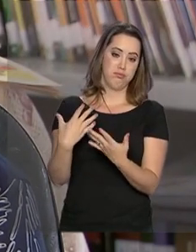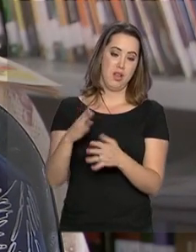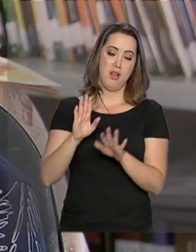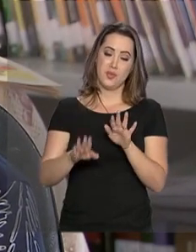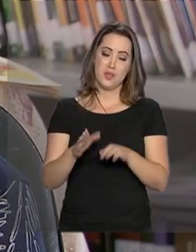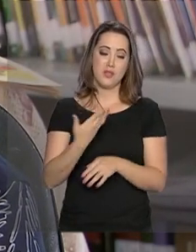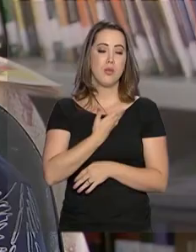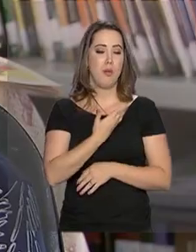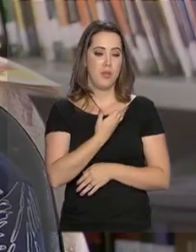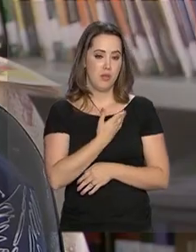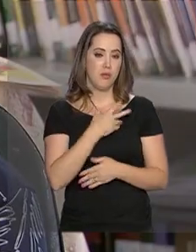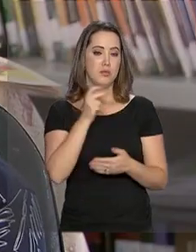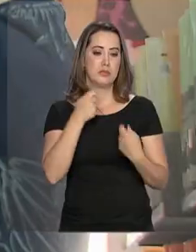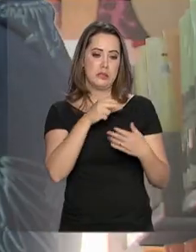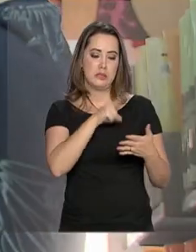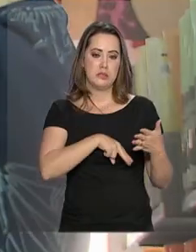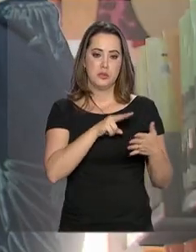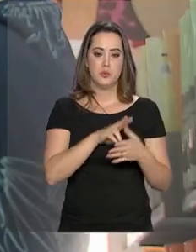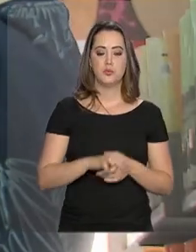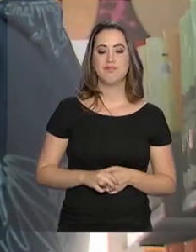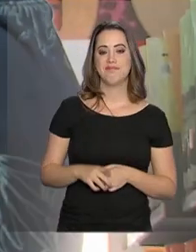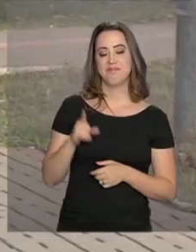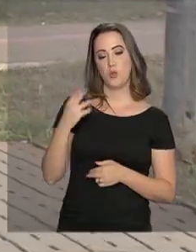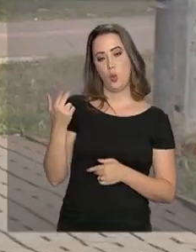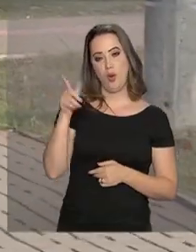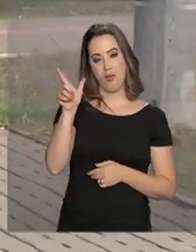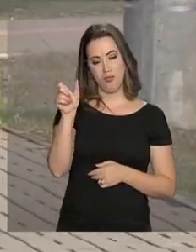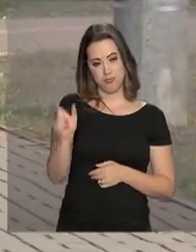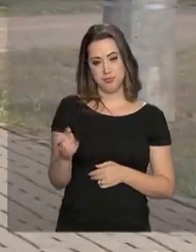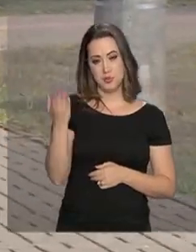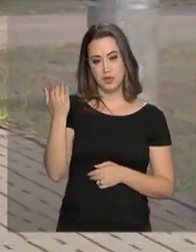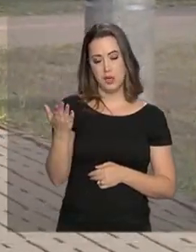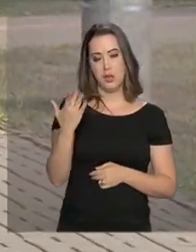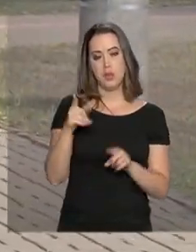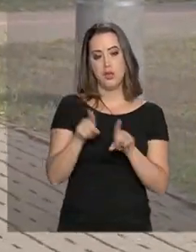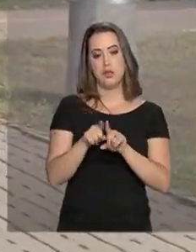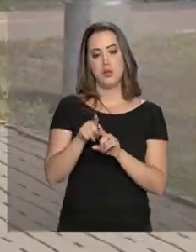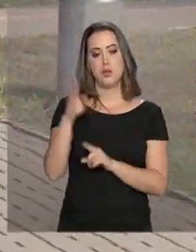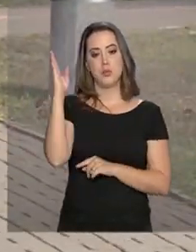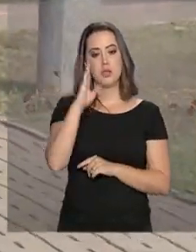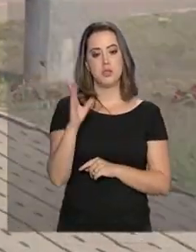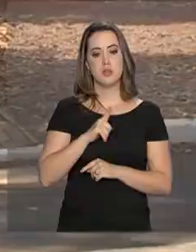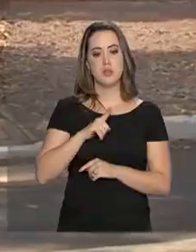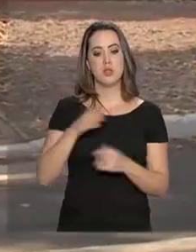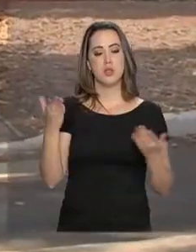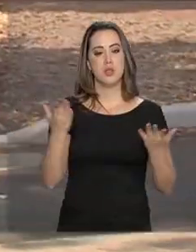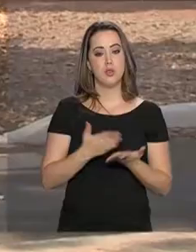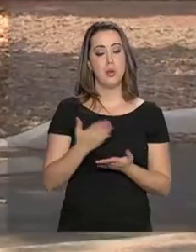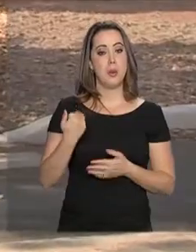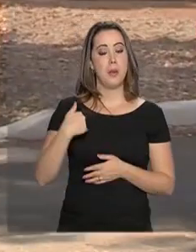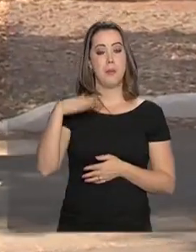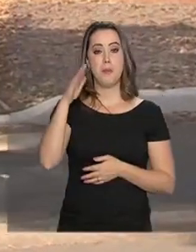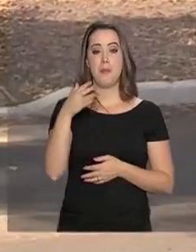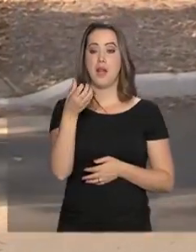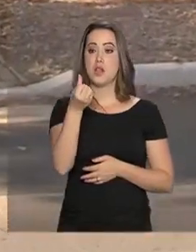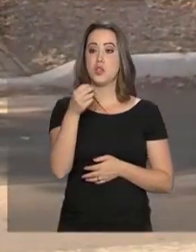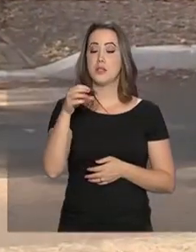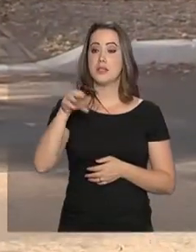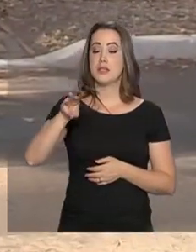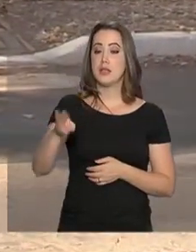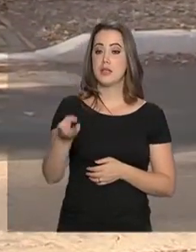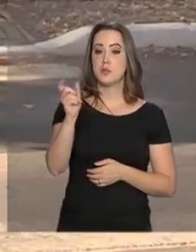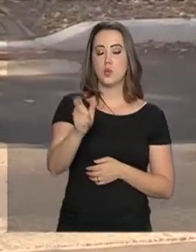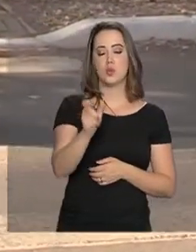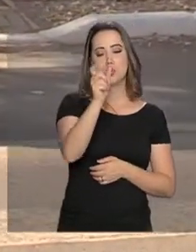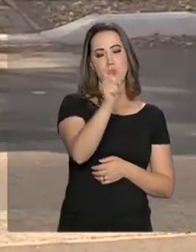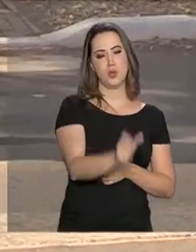até do próprio colega. Como Luiz Eduardo, de acordo com o IBGE, o Brasil tem hoje mais de 6 milhões e meio